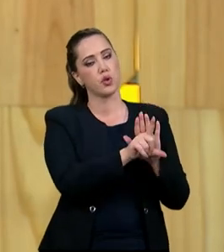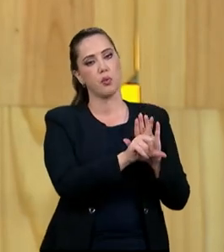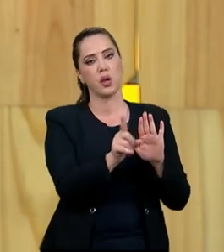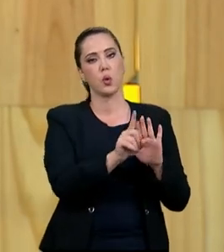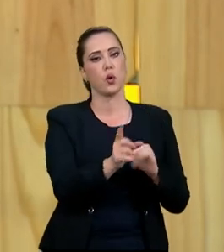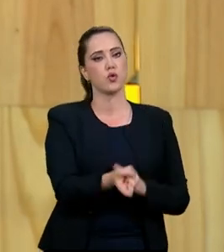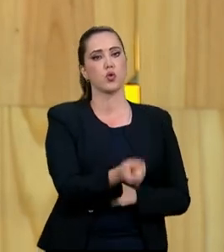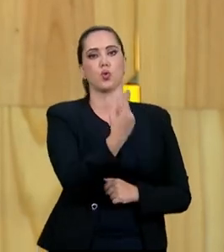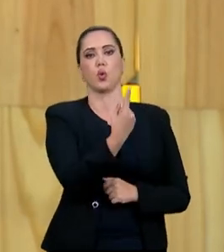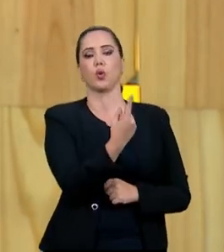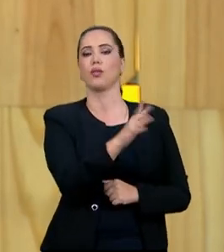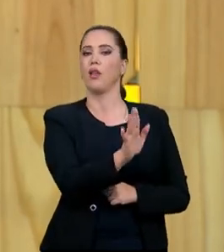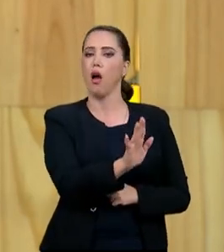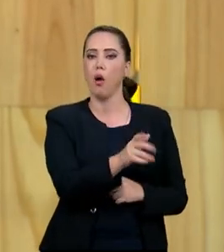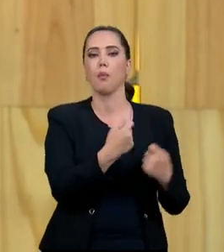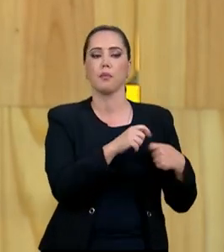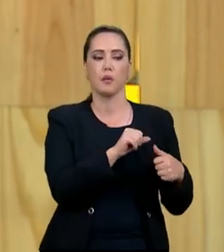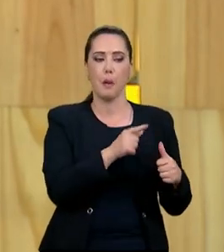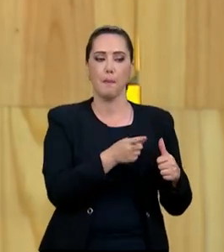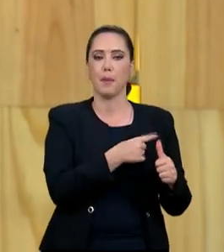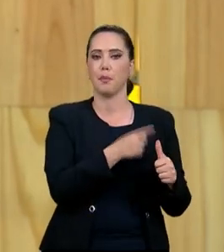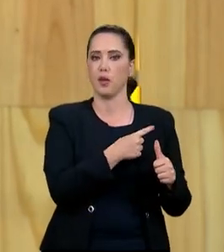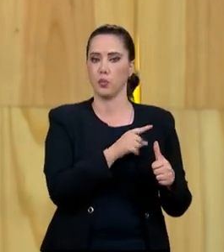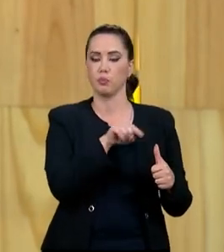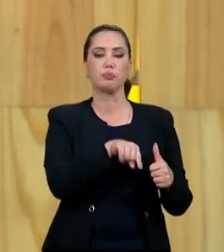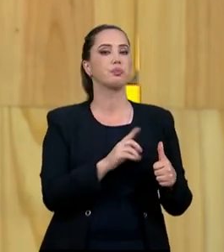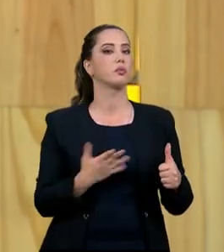ato isolado. Então, a gente teve primeiro